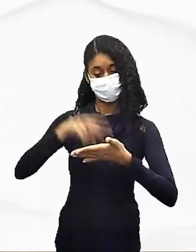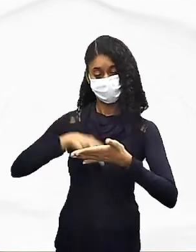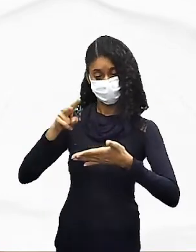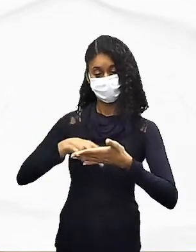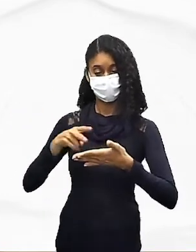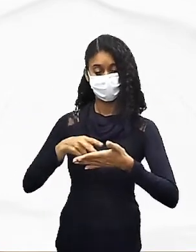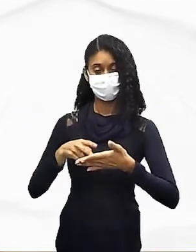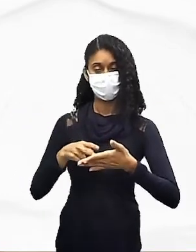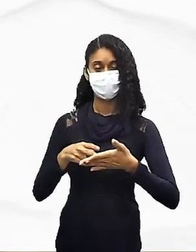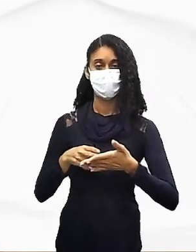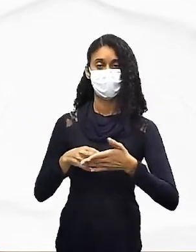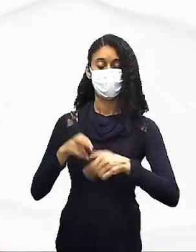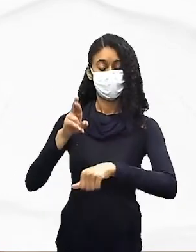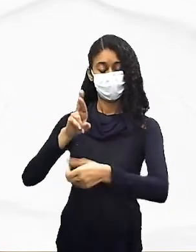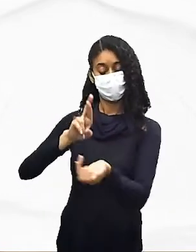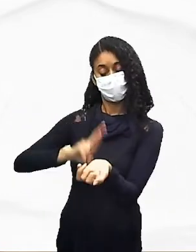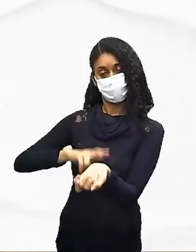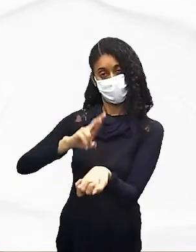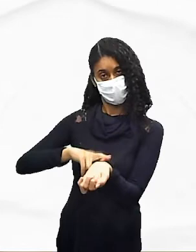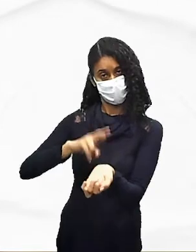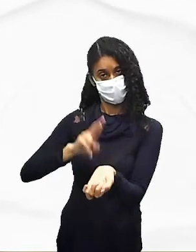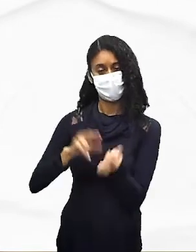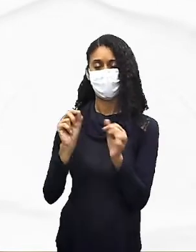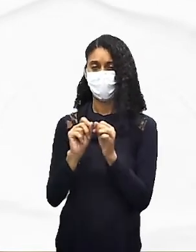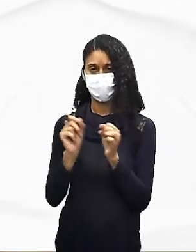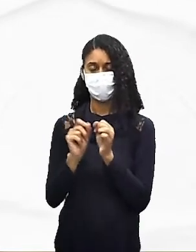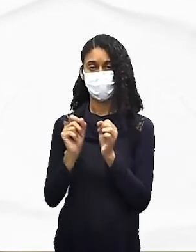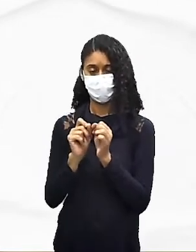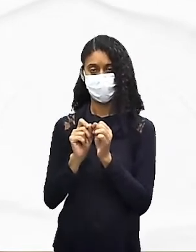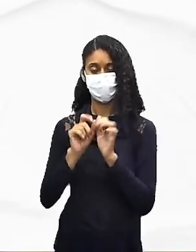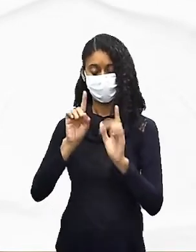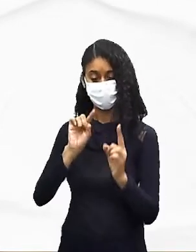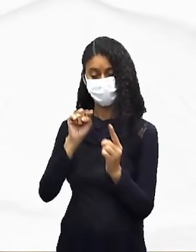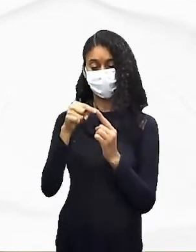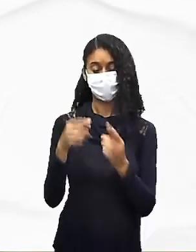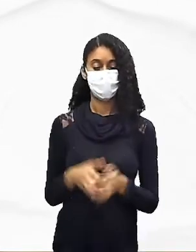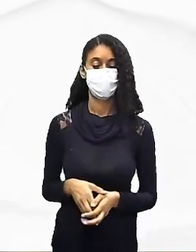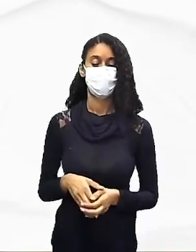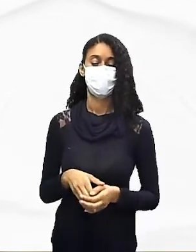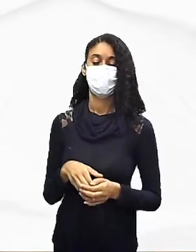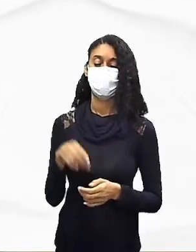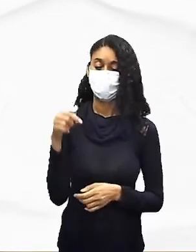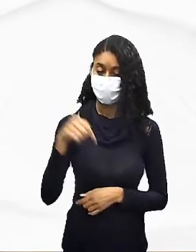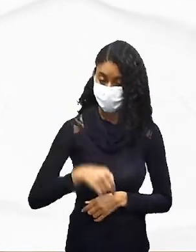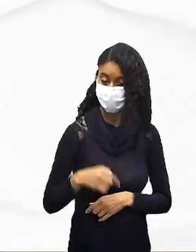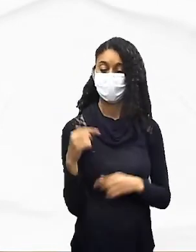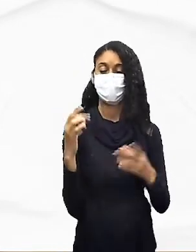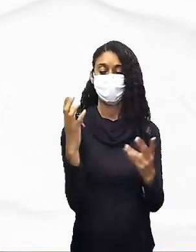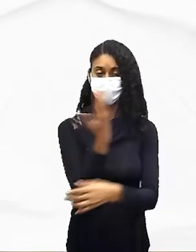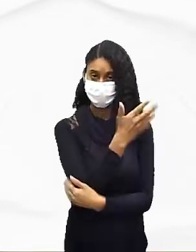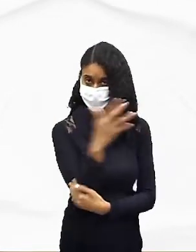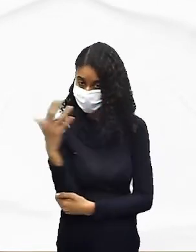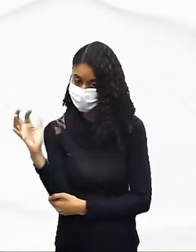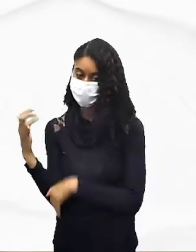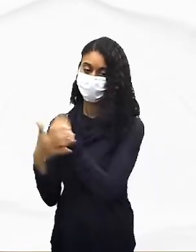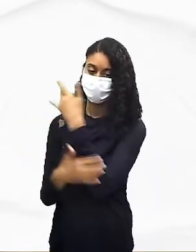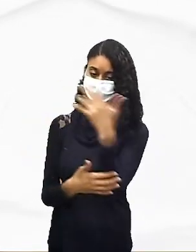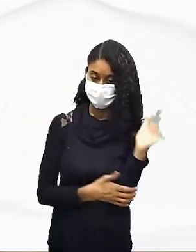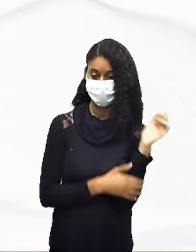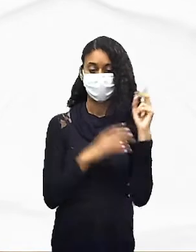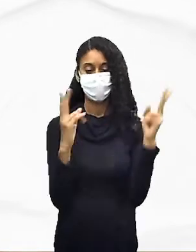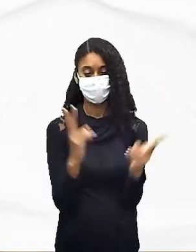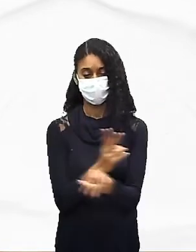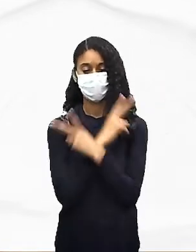leitura rítmica, porque é feita propositalmente, né? Aqui na floresta dos ventos batida, façanhas